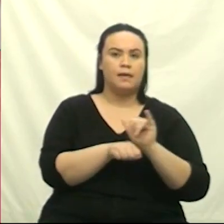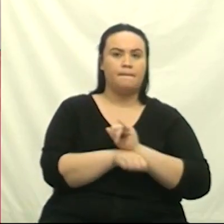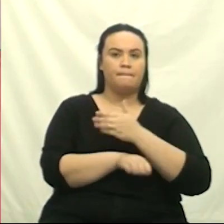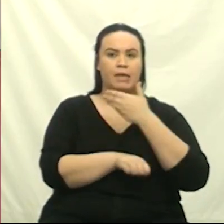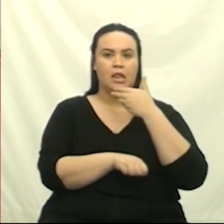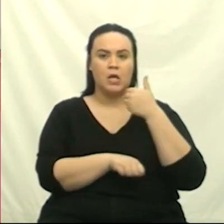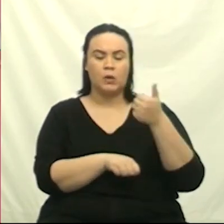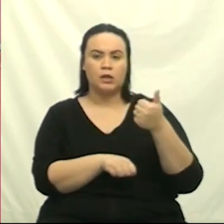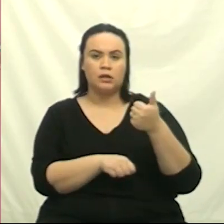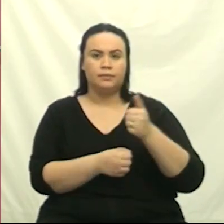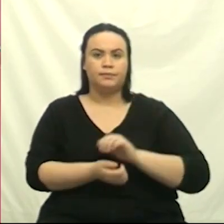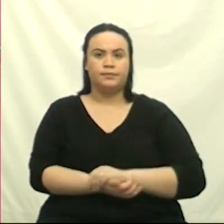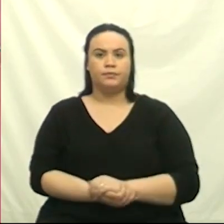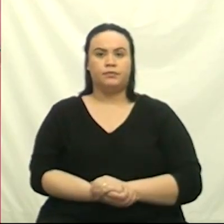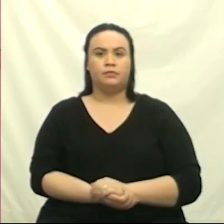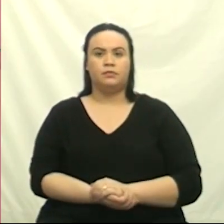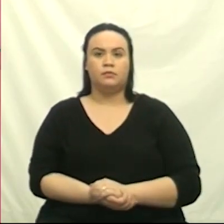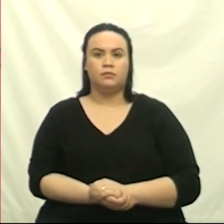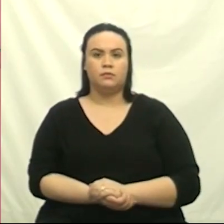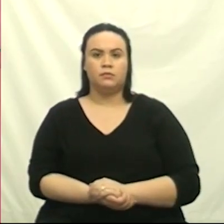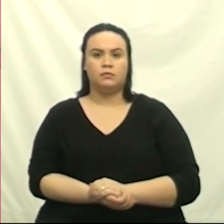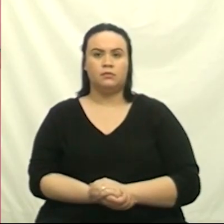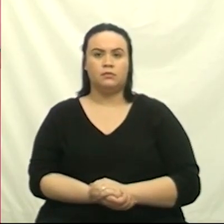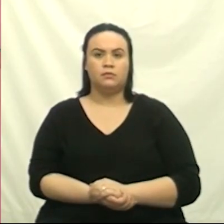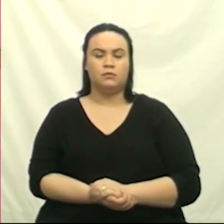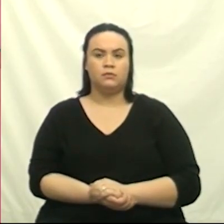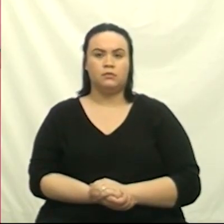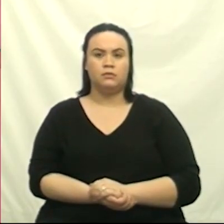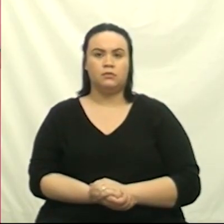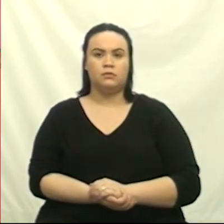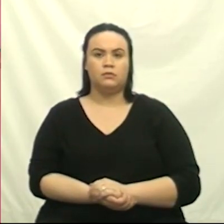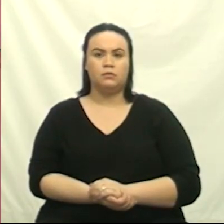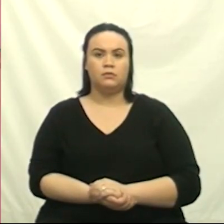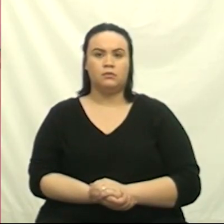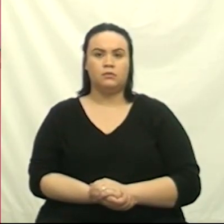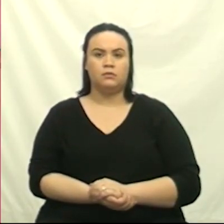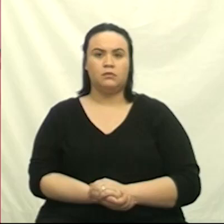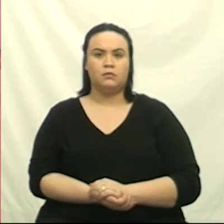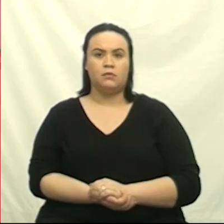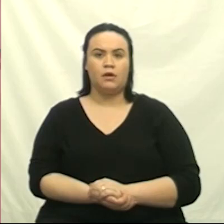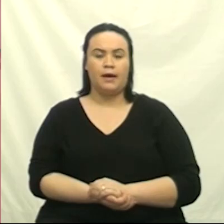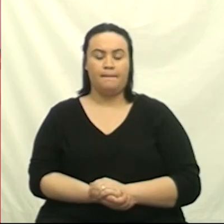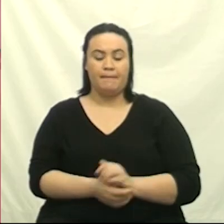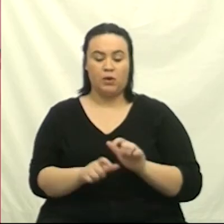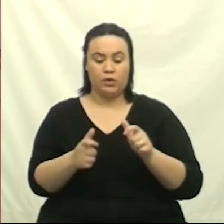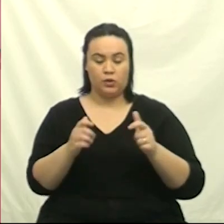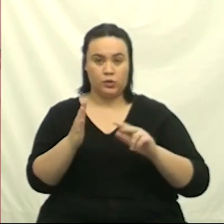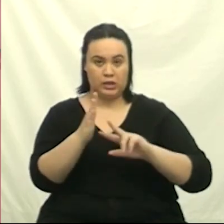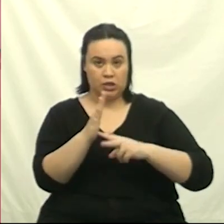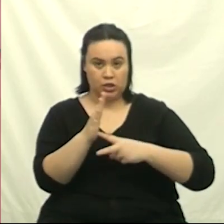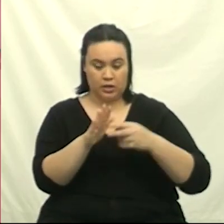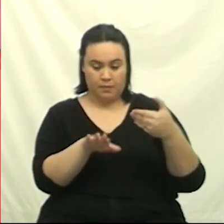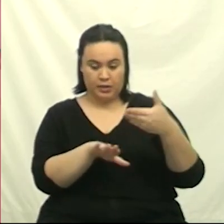parecida mas aqui eu quero dizer que muito sindicato que esteve aqui nesta casa